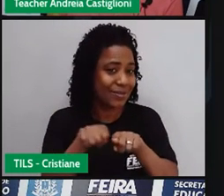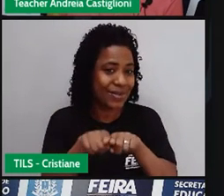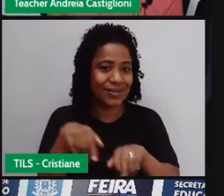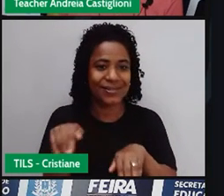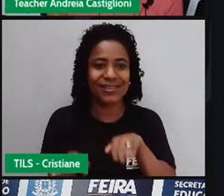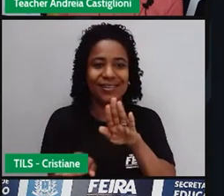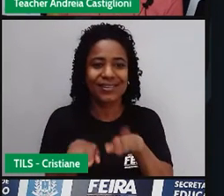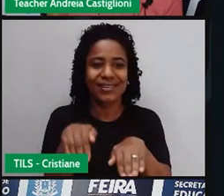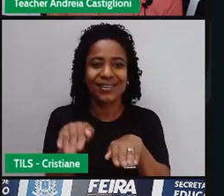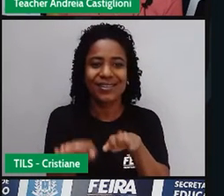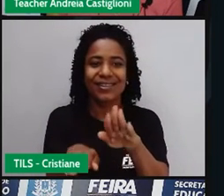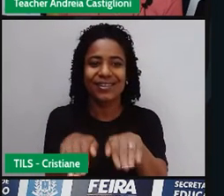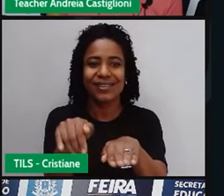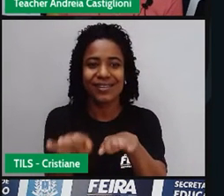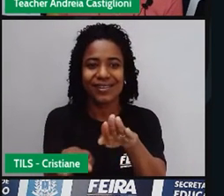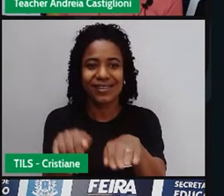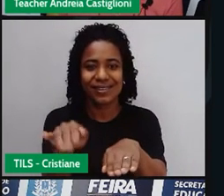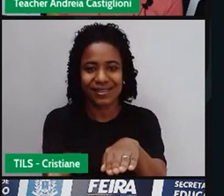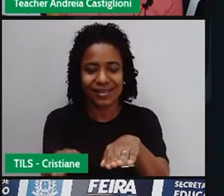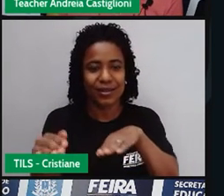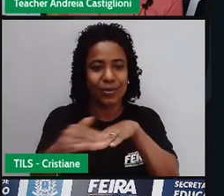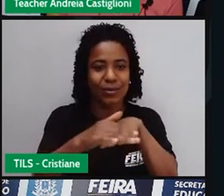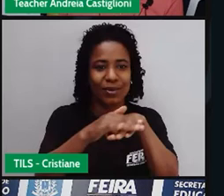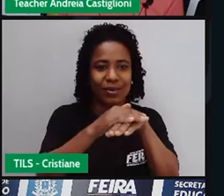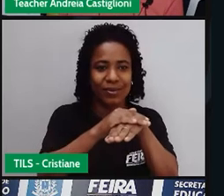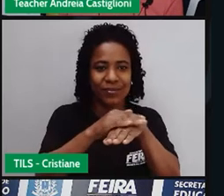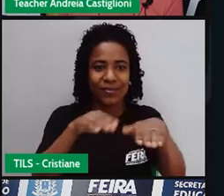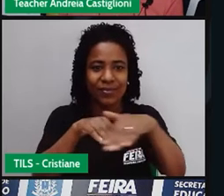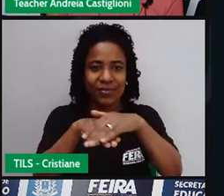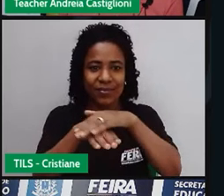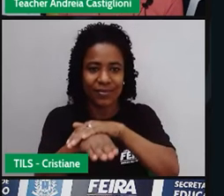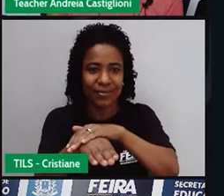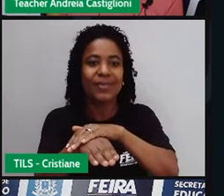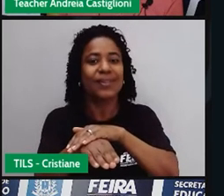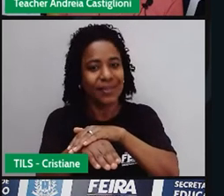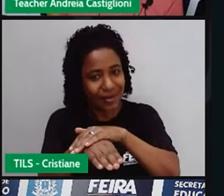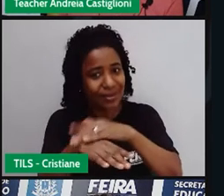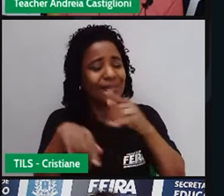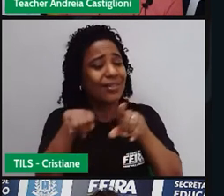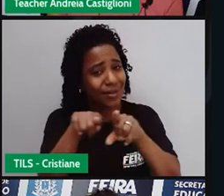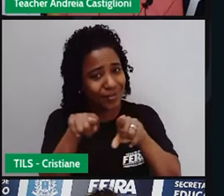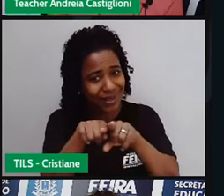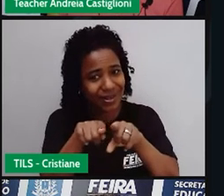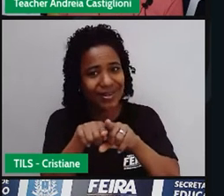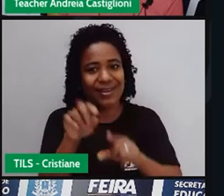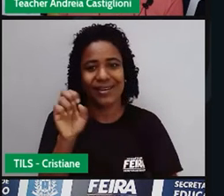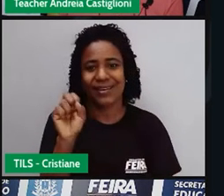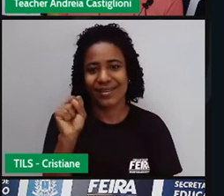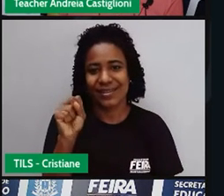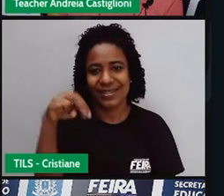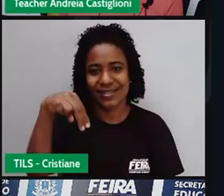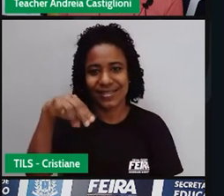também no plural e para os olhos do Leste óculo